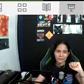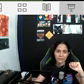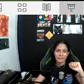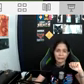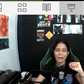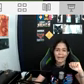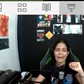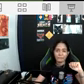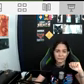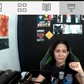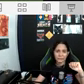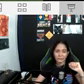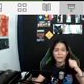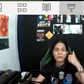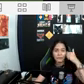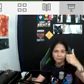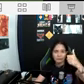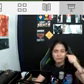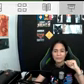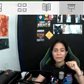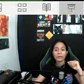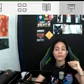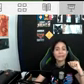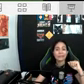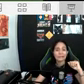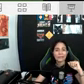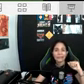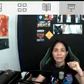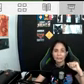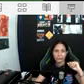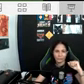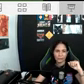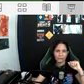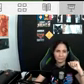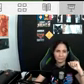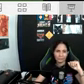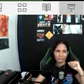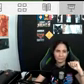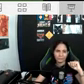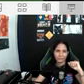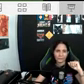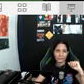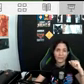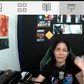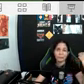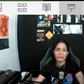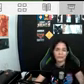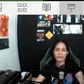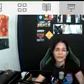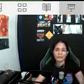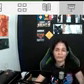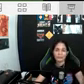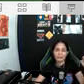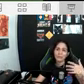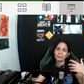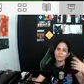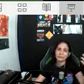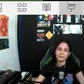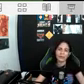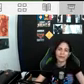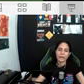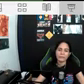tá? Então, A influencia B? Influencia. Só que C também influencia. E aí eu vou ter dados